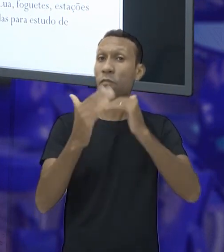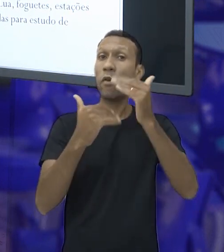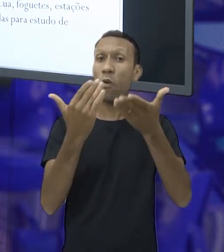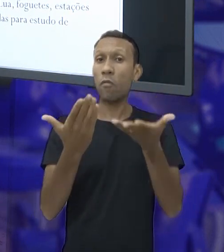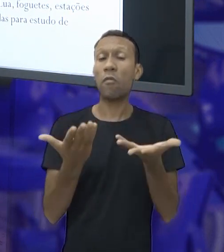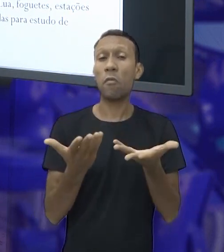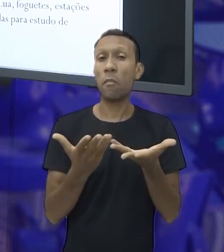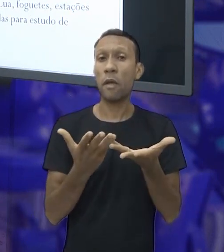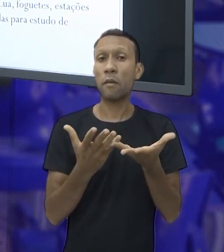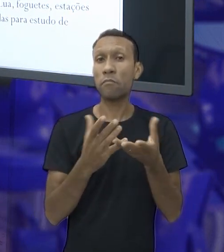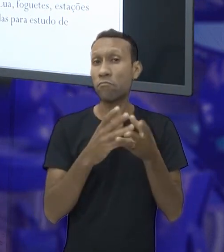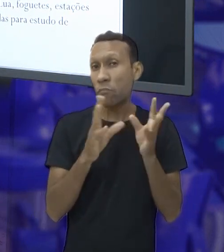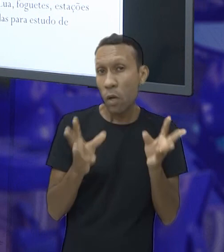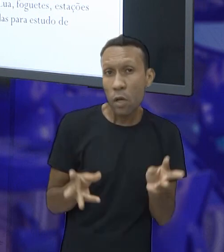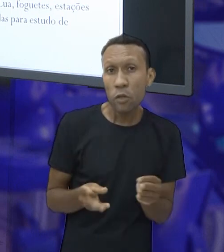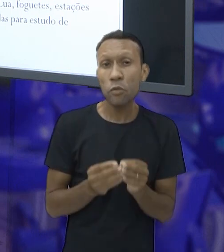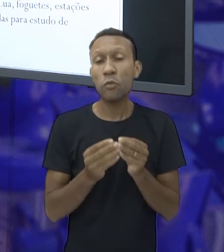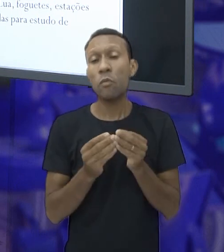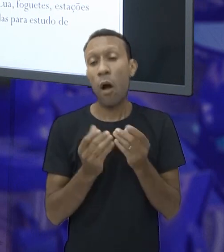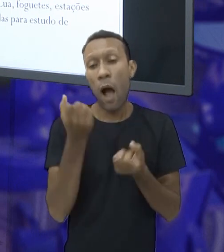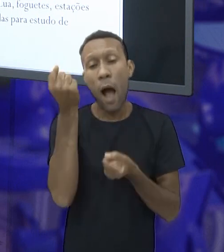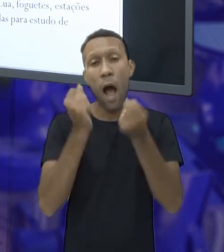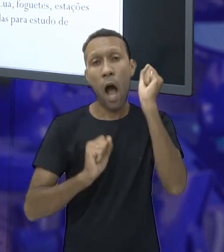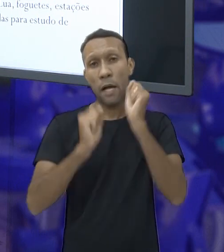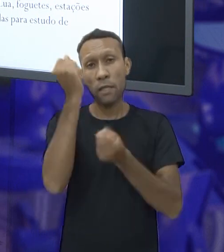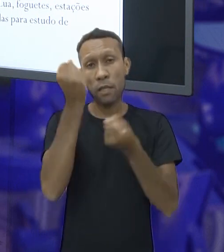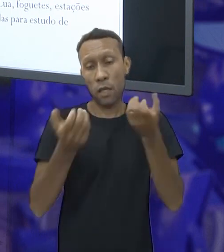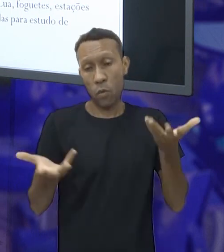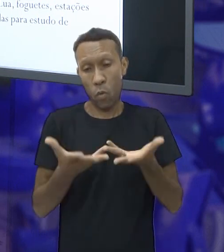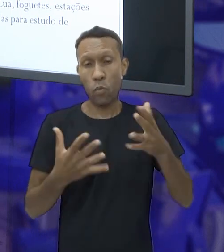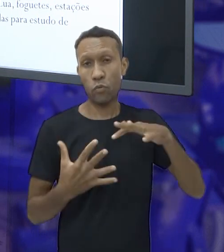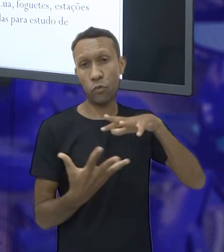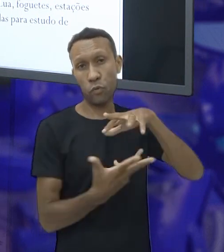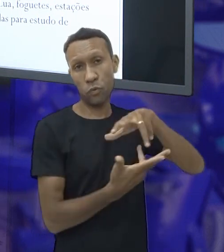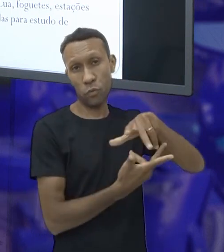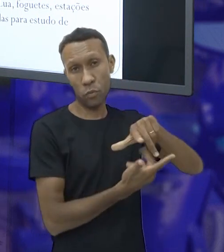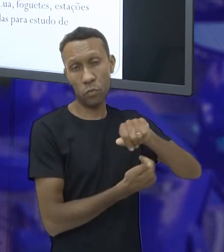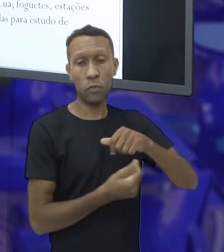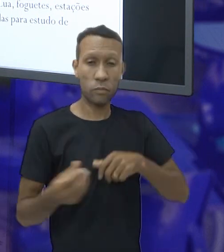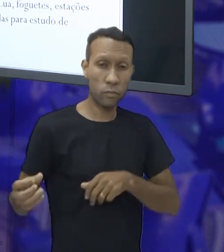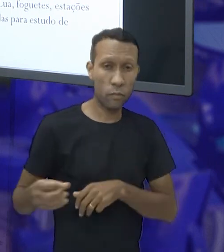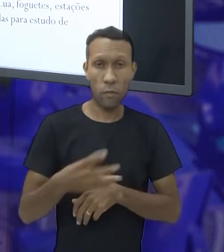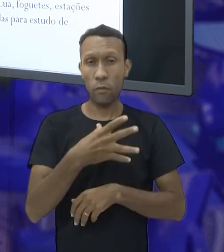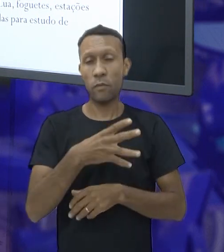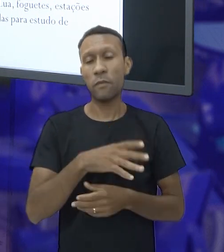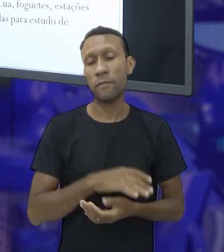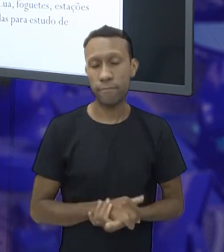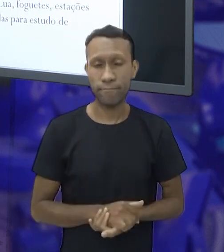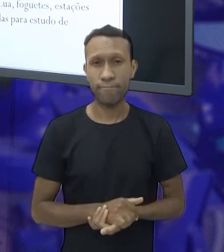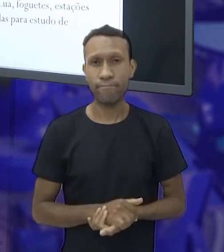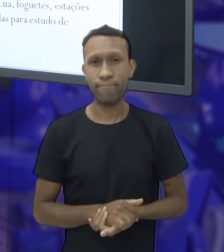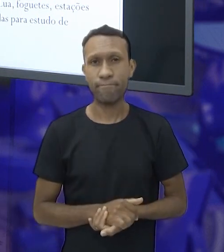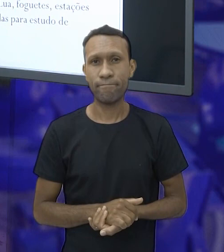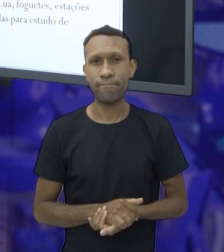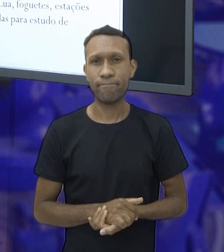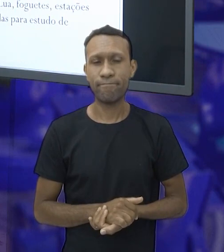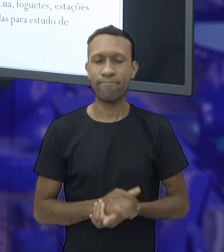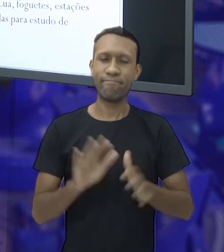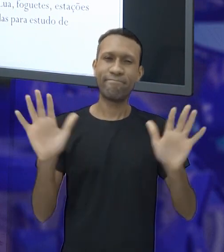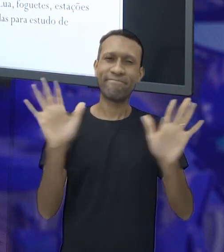desenvolveram, no total, a indústria do mundo moderno ou o sistema da terceira revolução industrial.